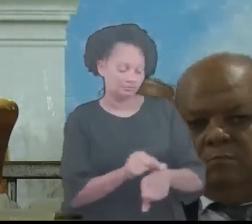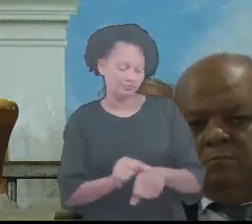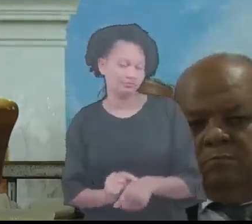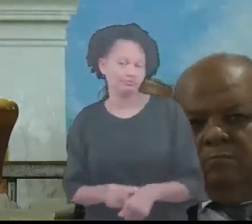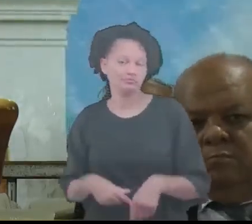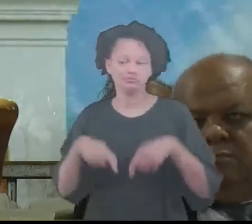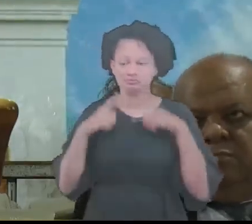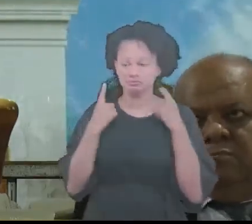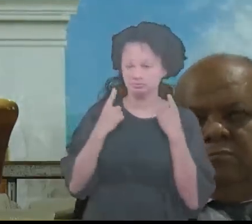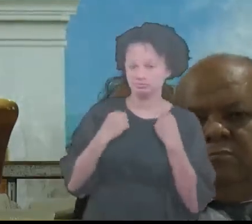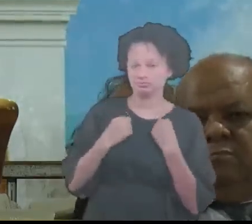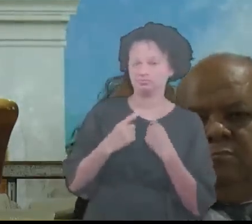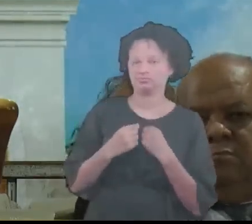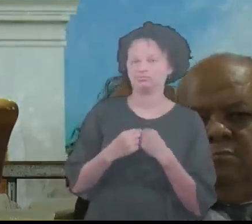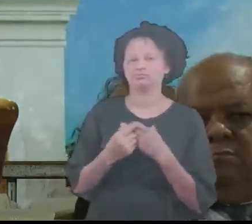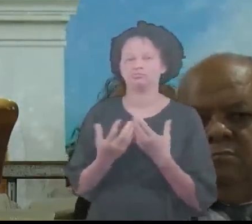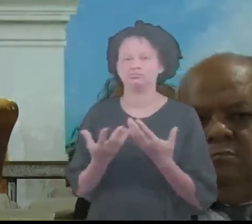colar,